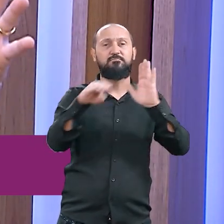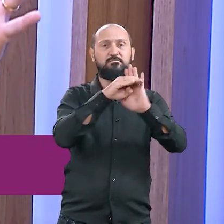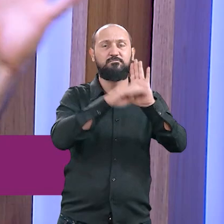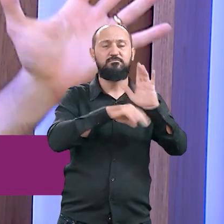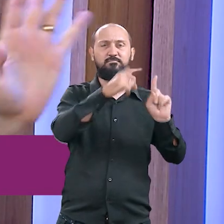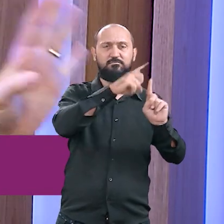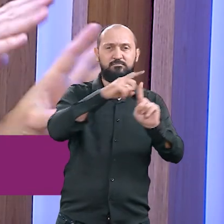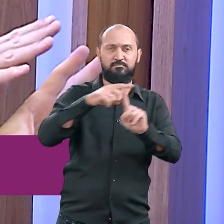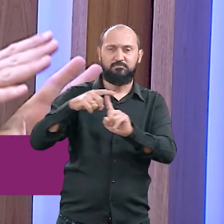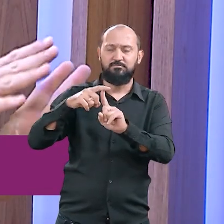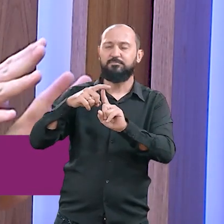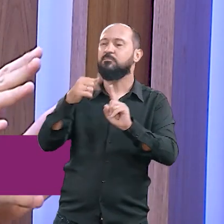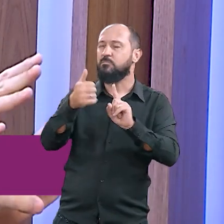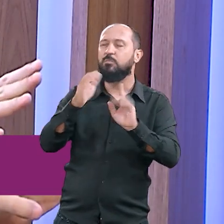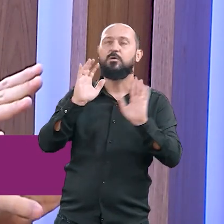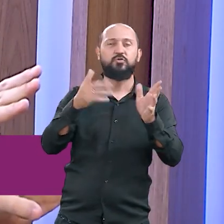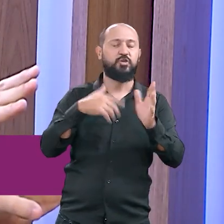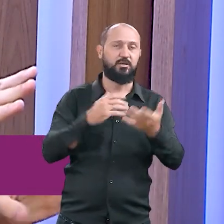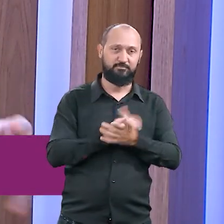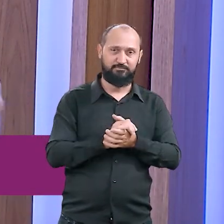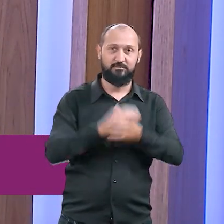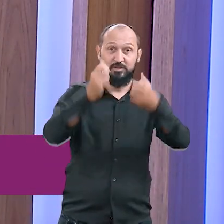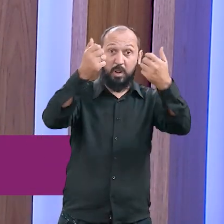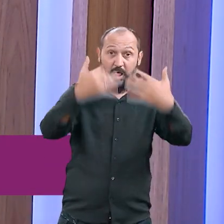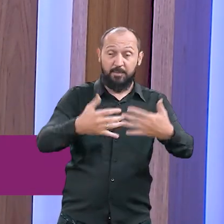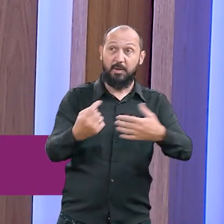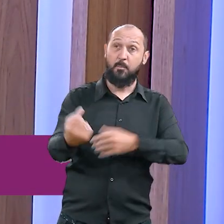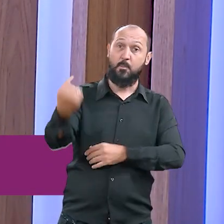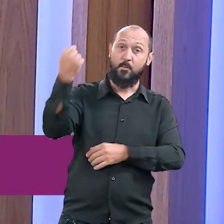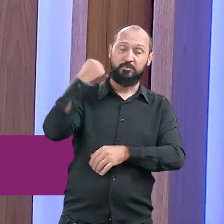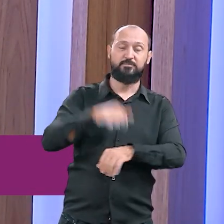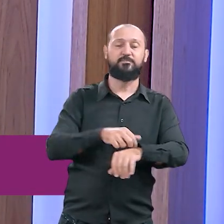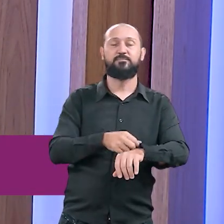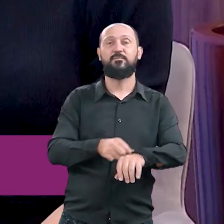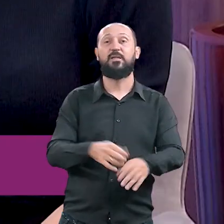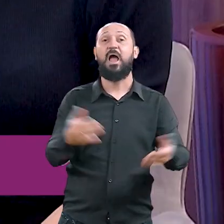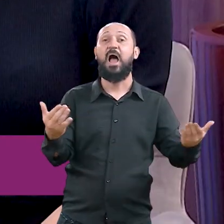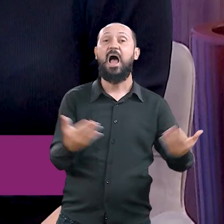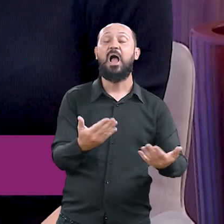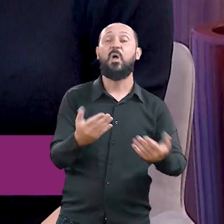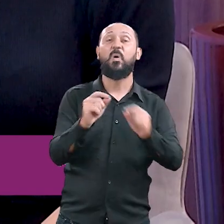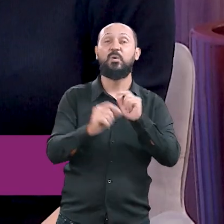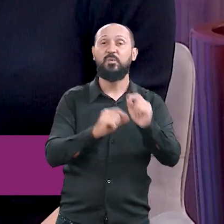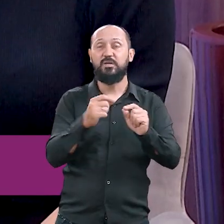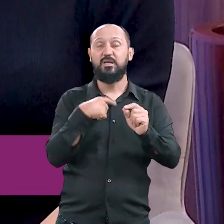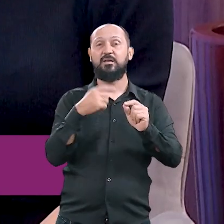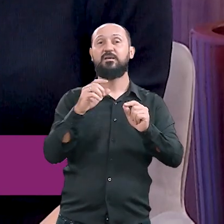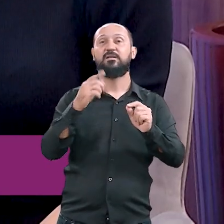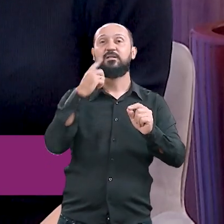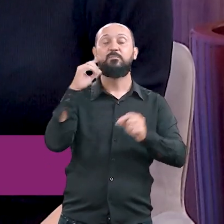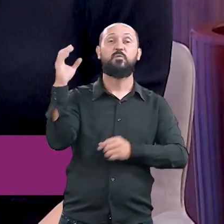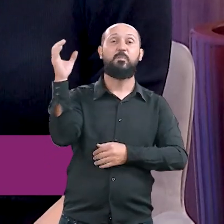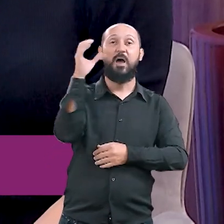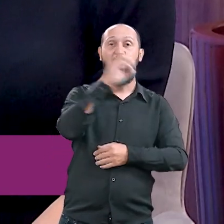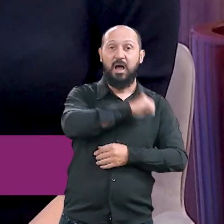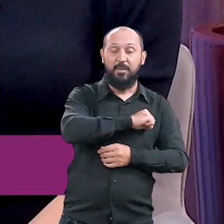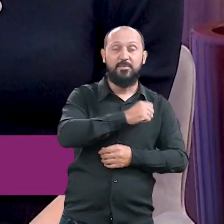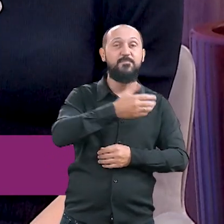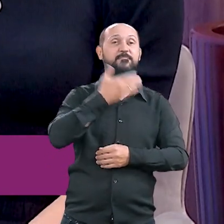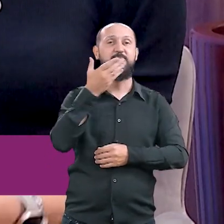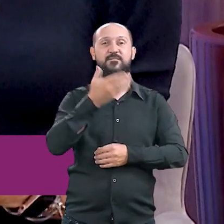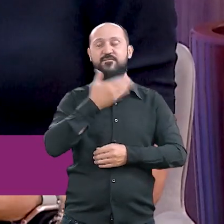voto das pessoas. Então lembra, não é a inteligência artificial, é aquela ferramenta que você está usando. Então acho que o principal cuidado é